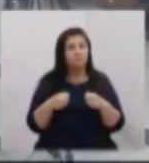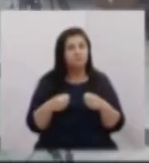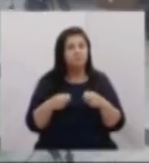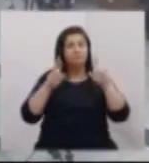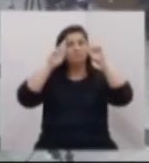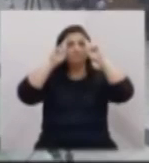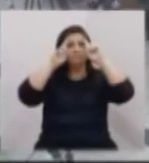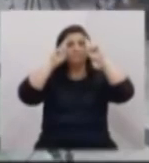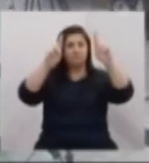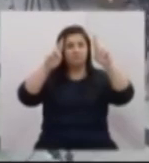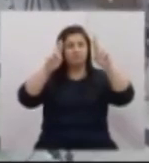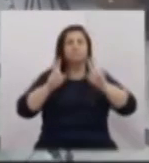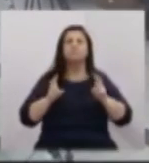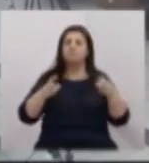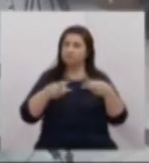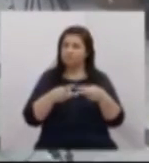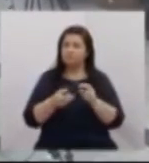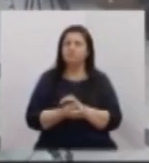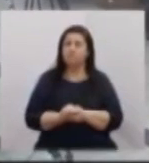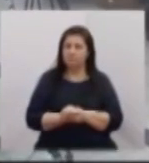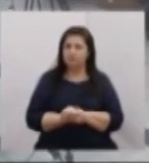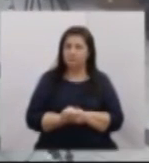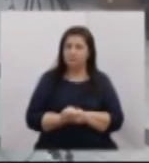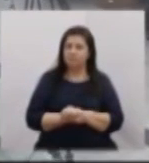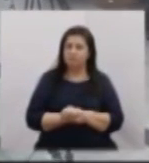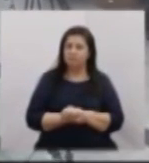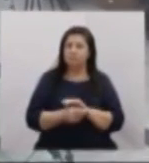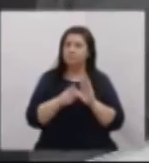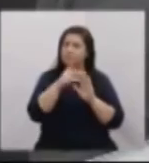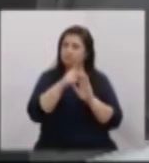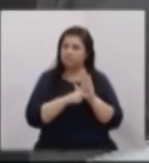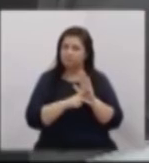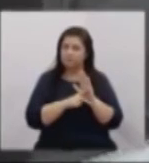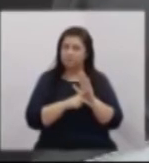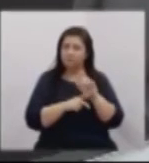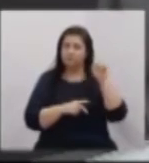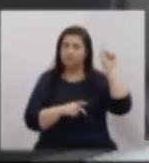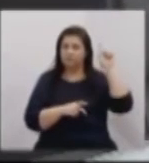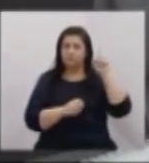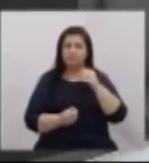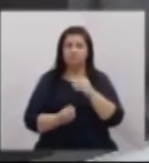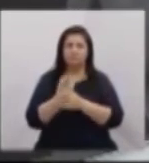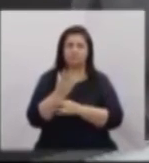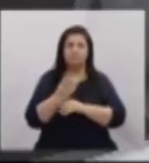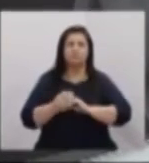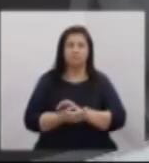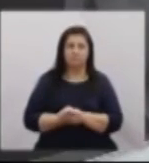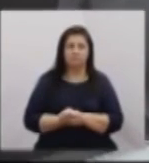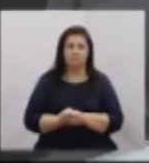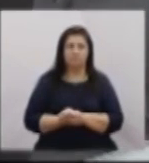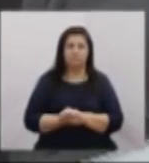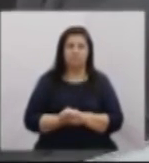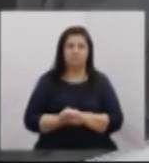respeito com essa Casa de Leis, essa Casa Legislativa. Esse foi um projeto, Sazaki, de minha autoria e do vereador Luiz Flávio. Um projeto para que